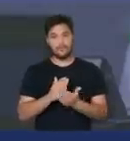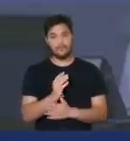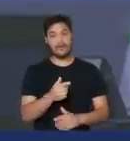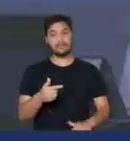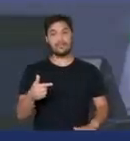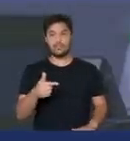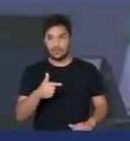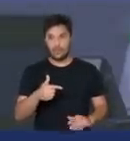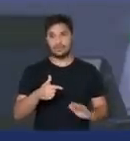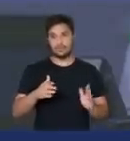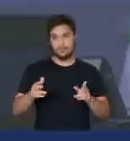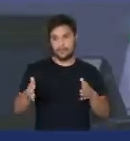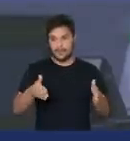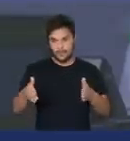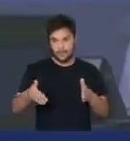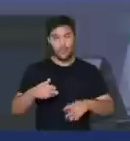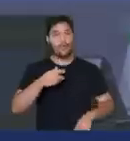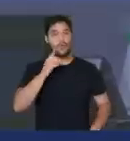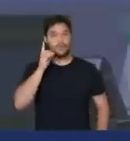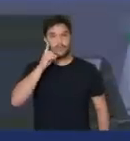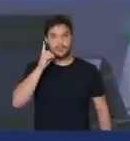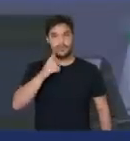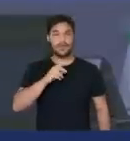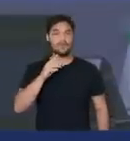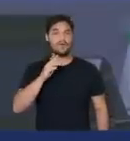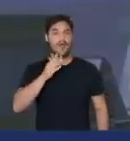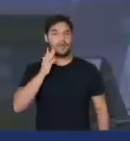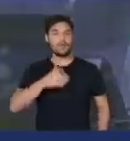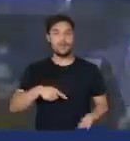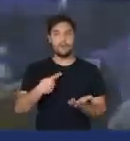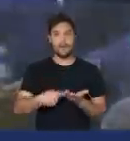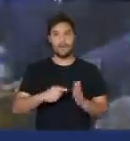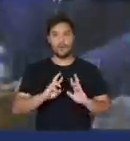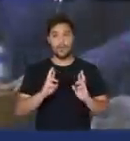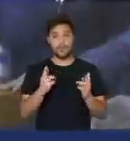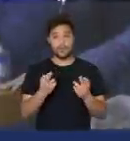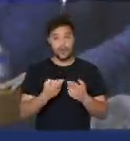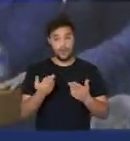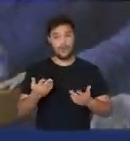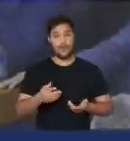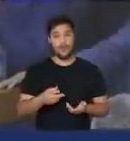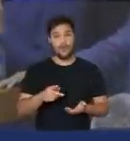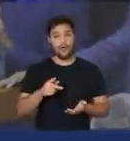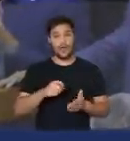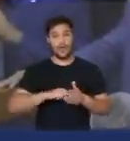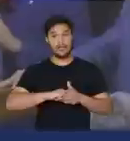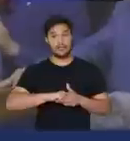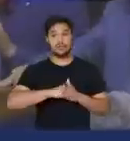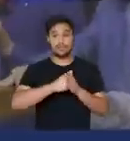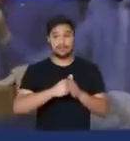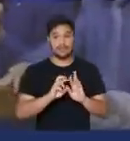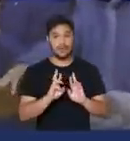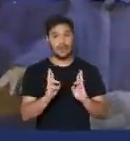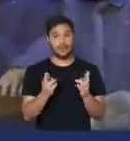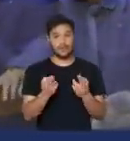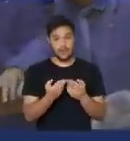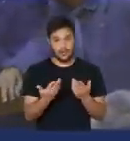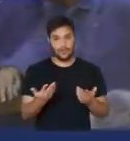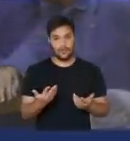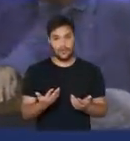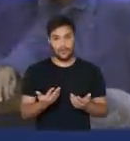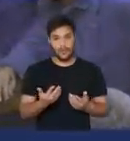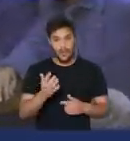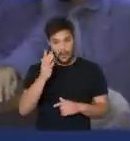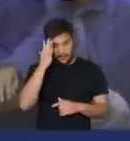primeiro turno e o deputado Arthur Lira convocou uma nova sessão. Na verdade, ele suspendeu esta sessão, então a